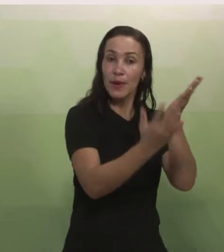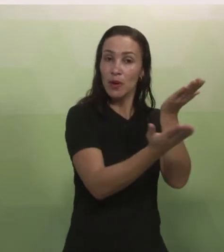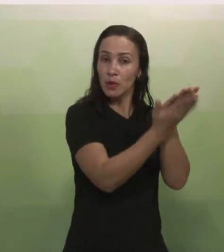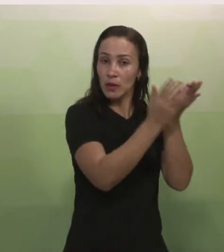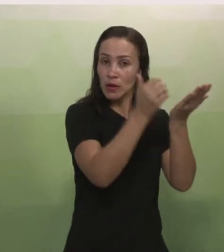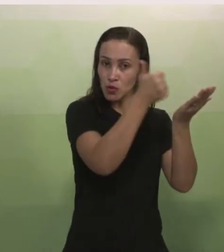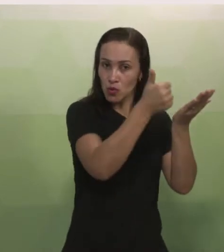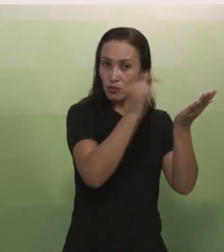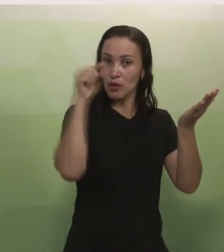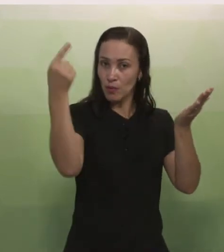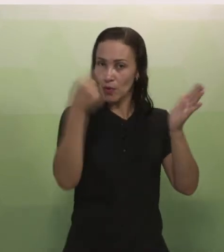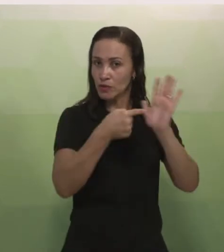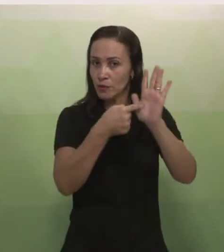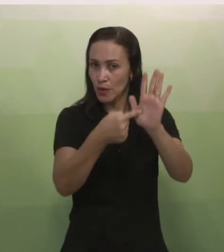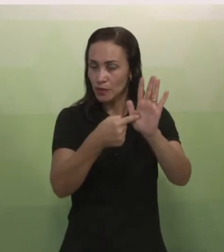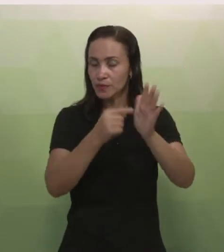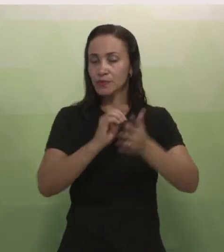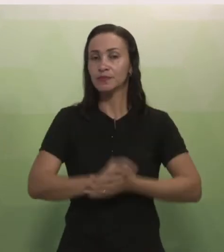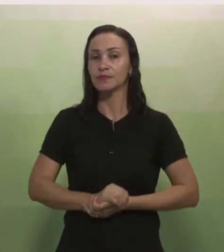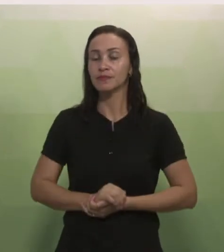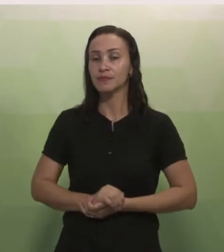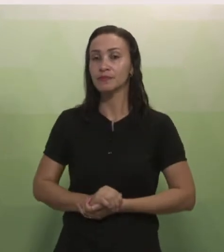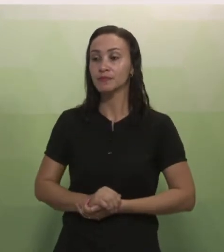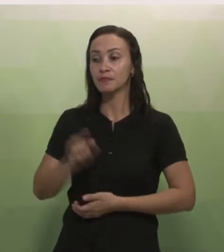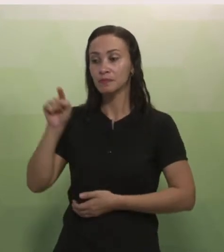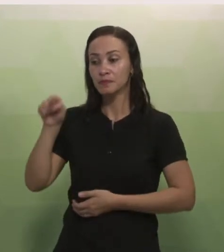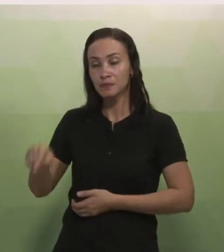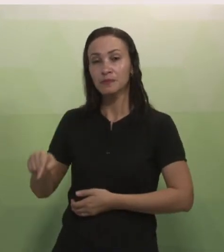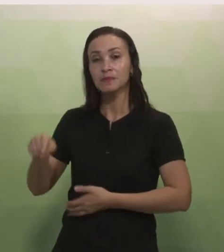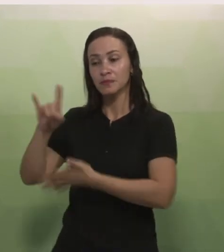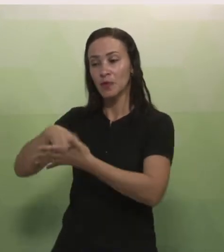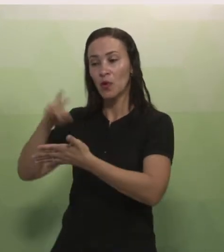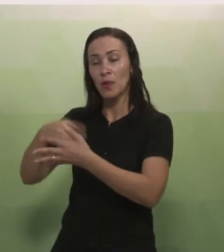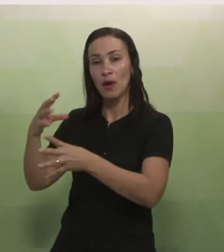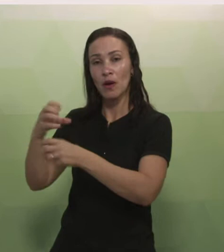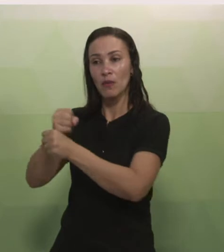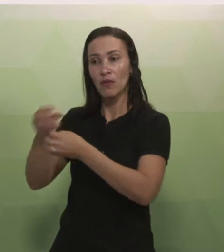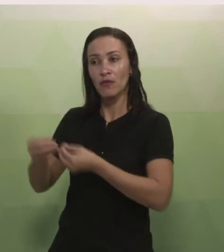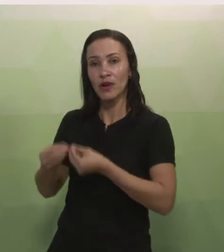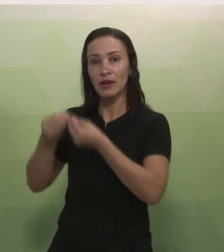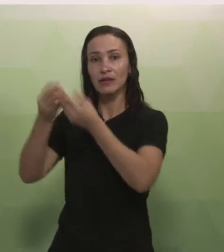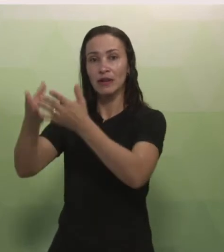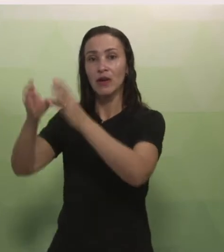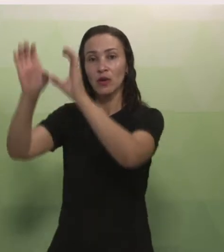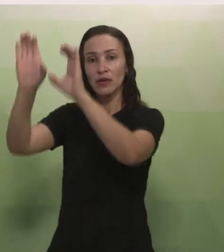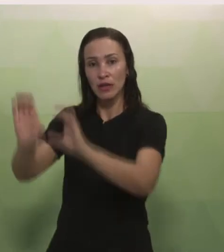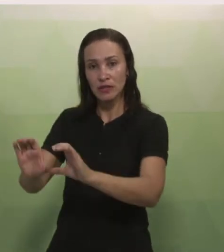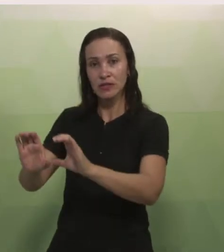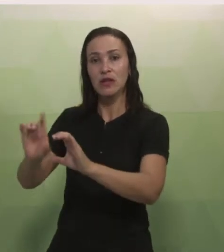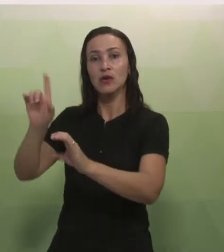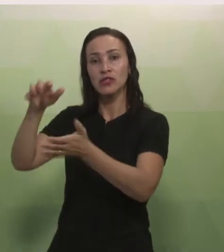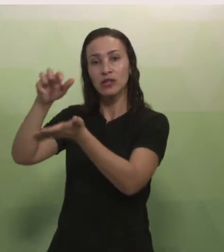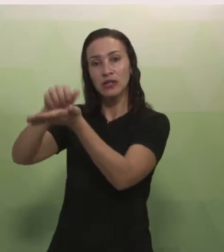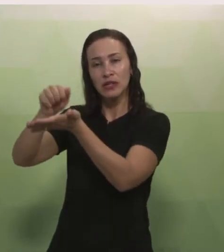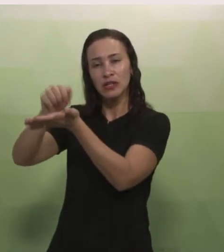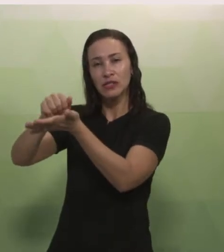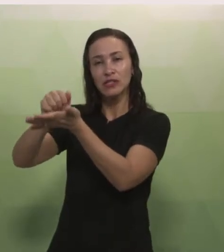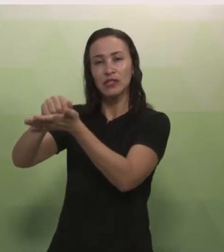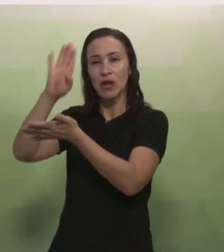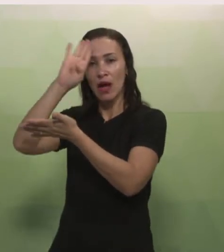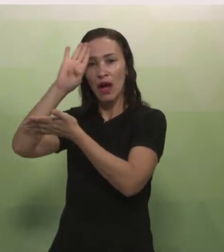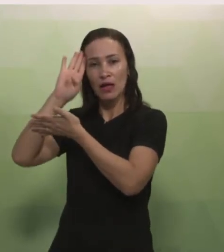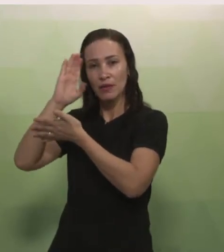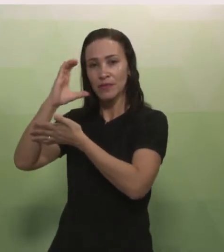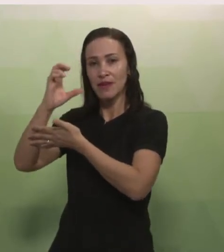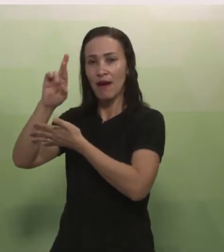1 que eu vou apresentar e encaminhar à coordenação de registro acadêmico, a CRA,